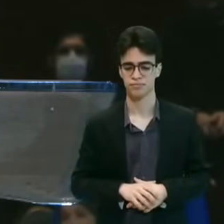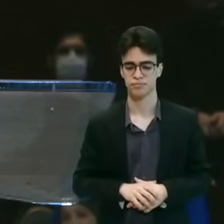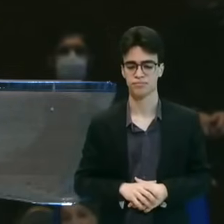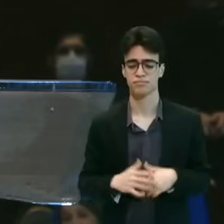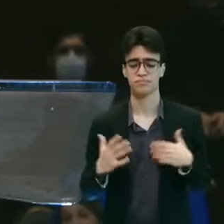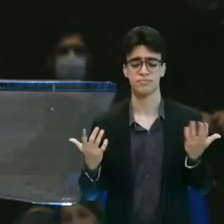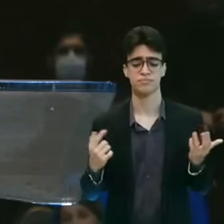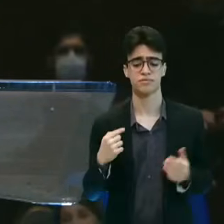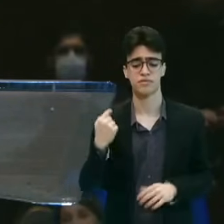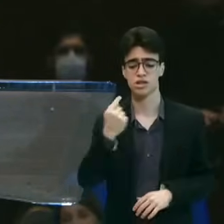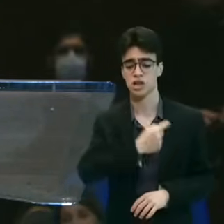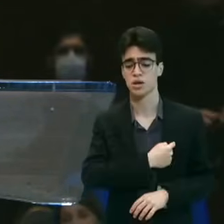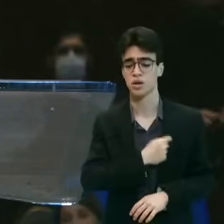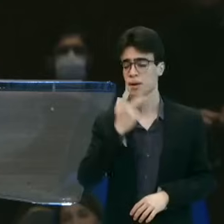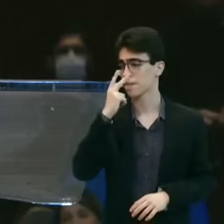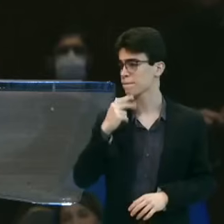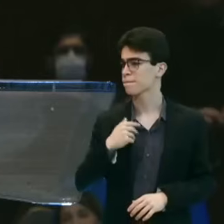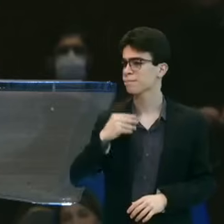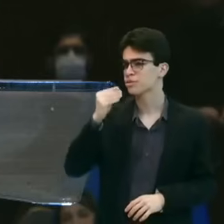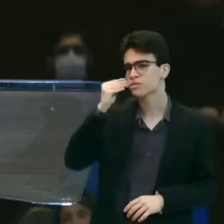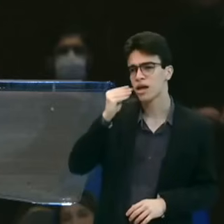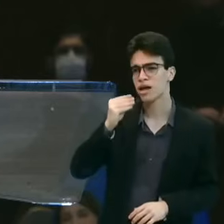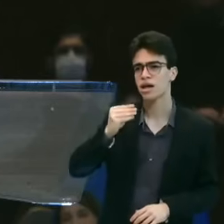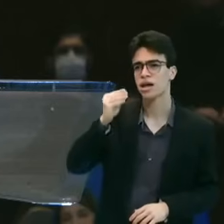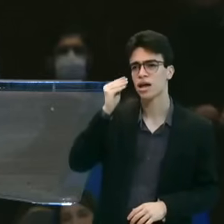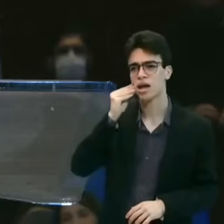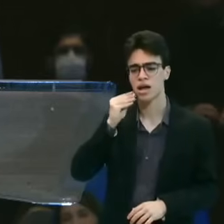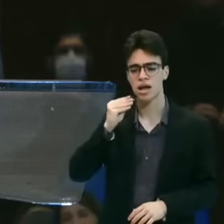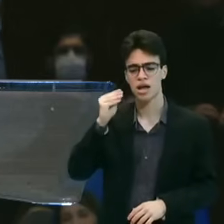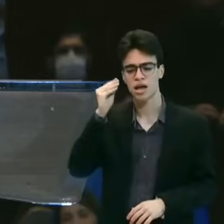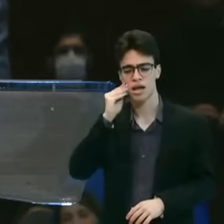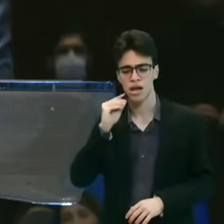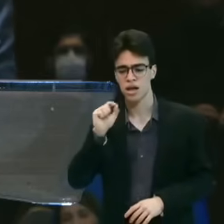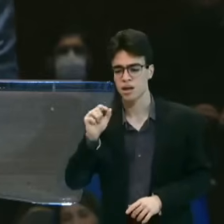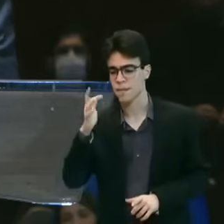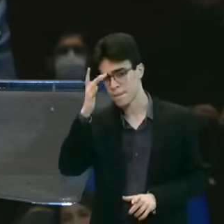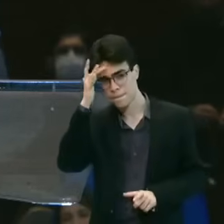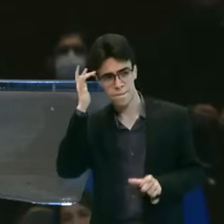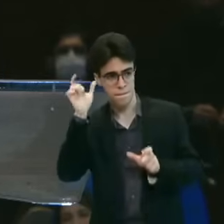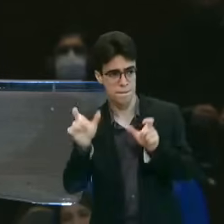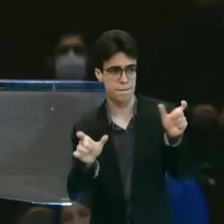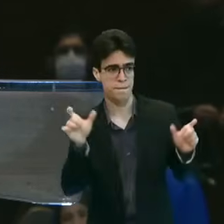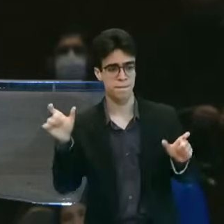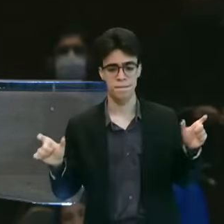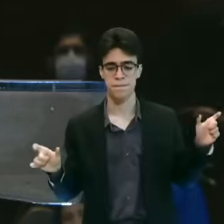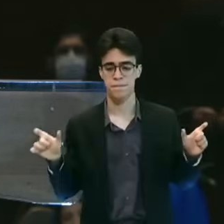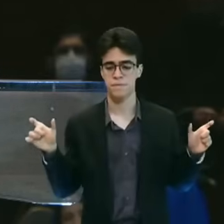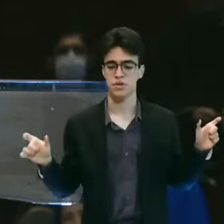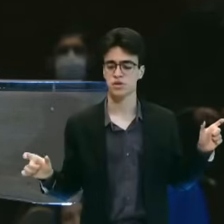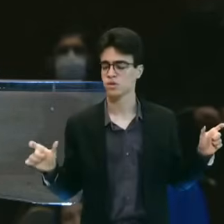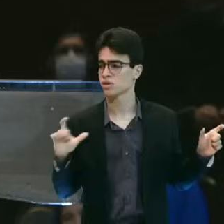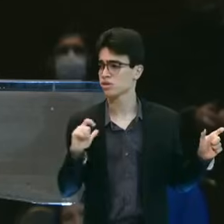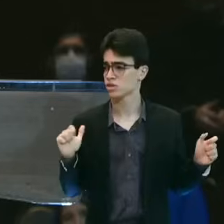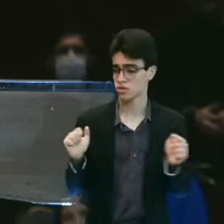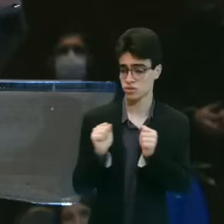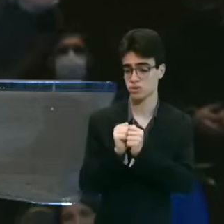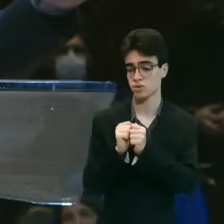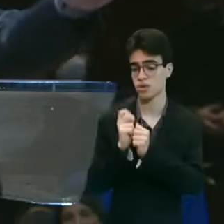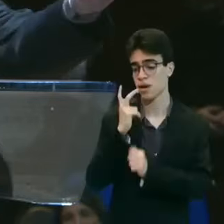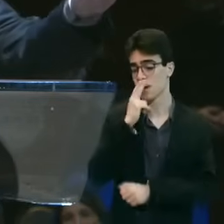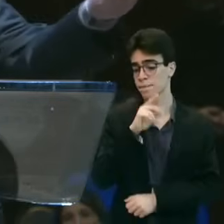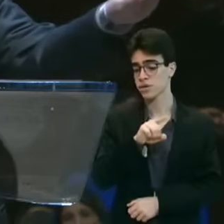E aí a gente está sempre tentando fazer com que as pessoas que fazem parte do cenário da nossa vida tenham que